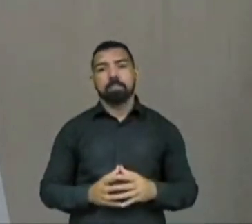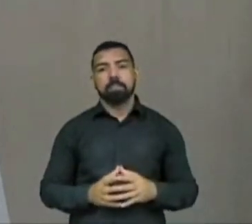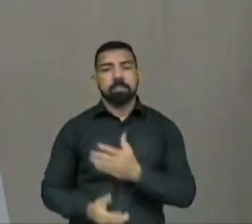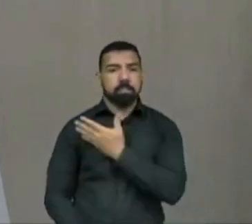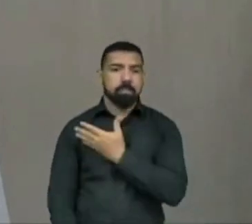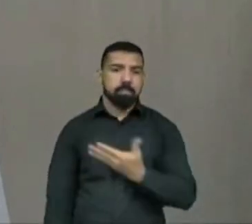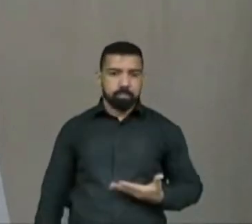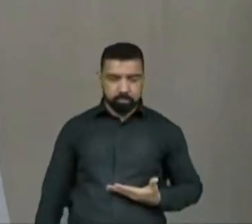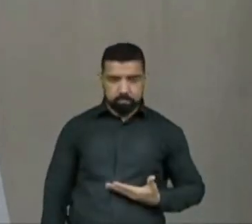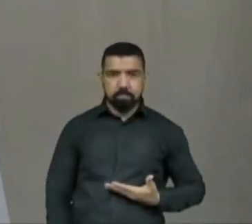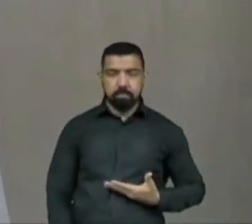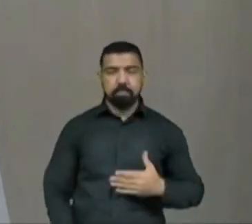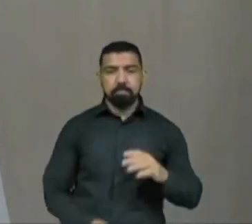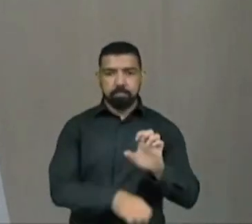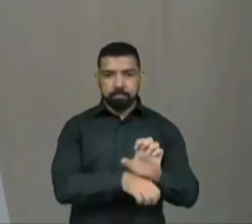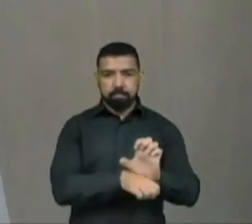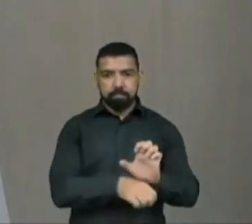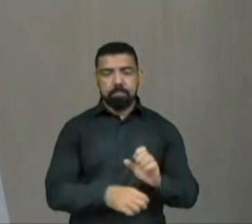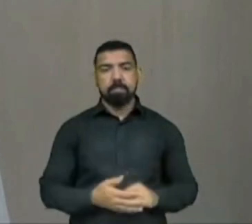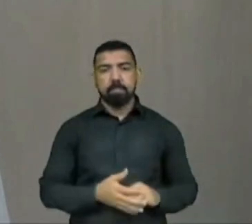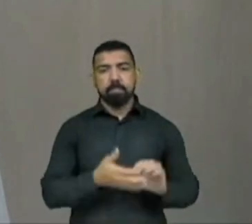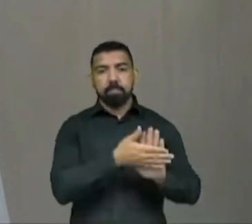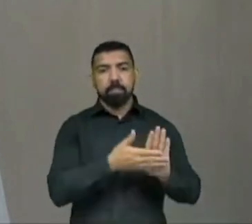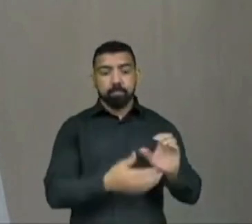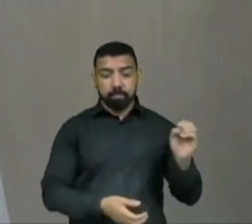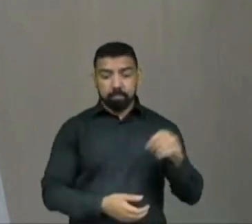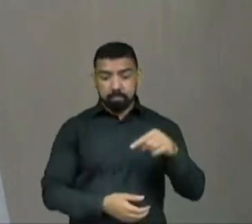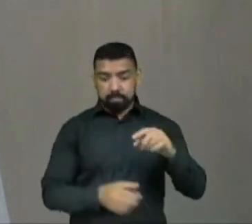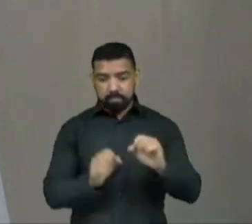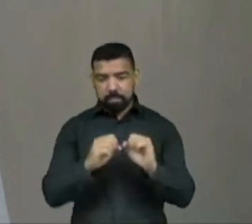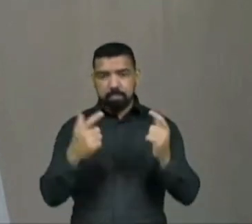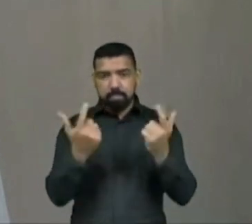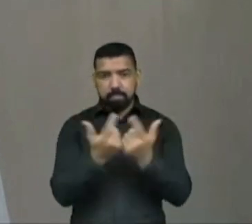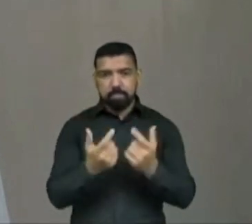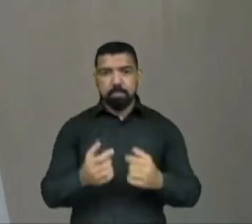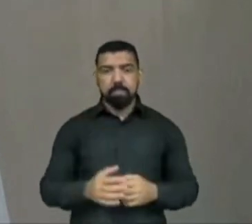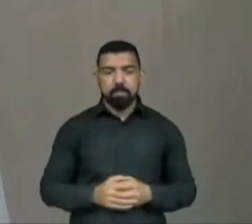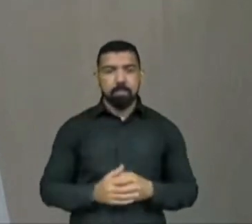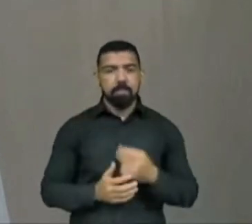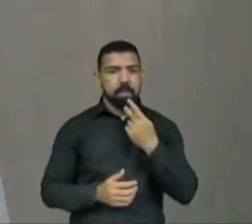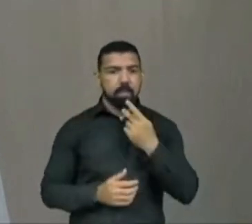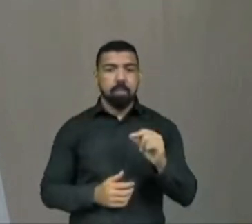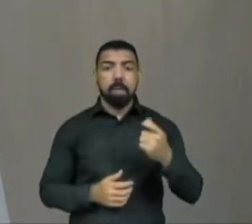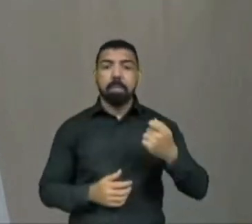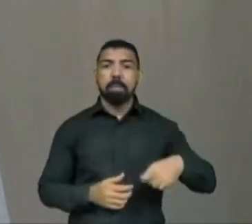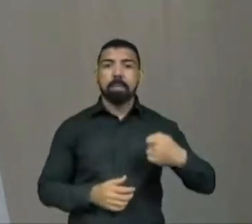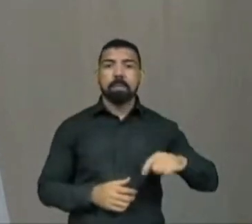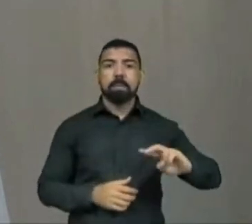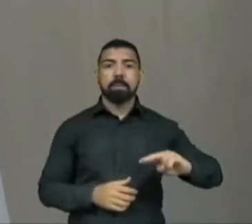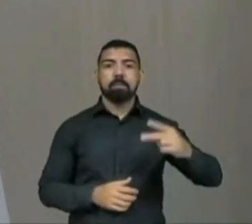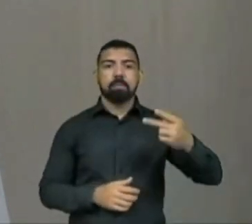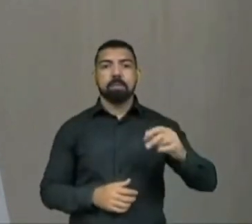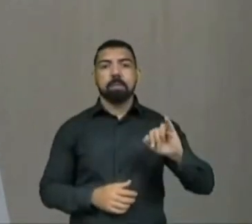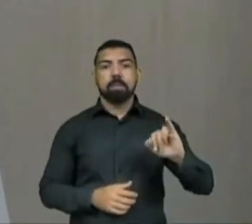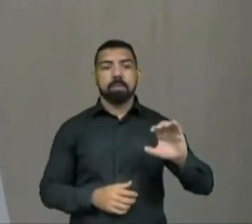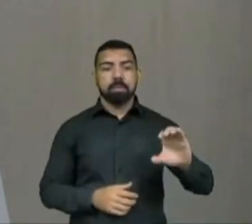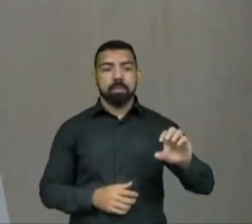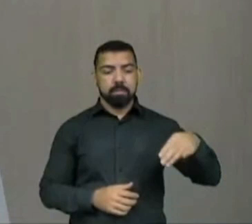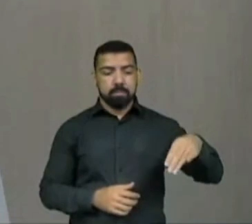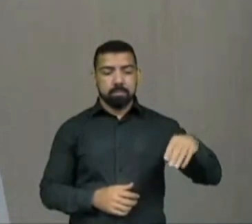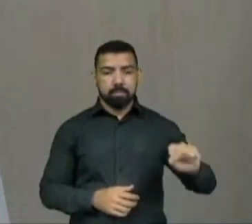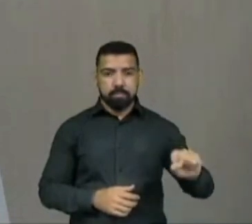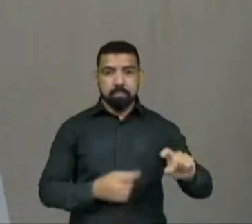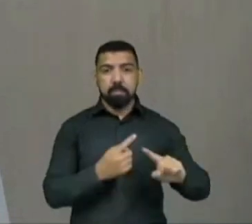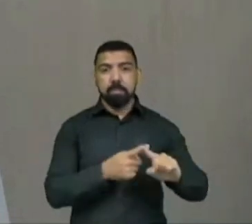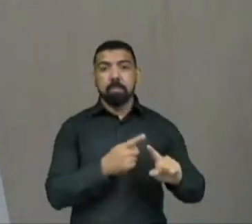Estado mandou uma mensagem para essa casa dizendo que precisava aumentar o ICMS porque houve uma